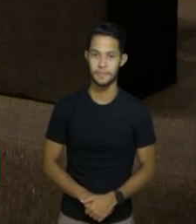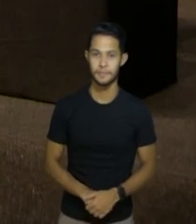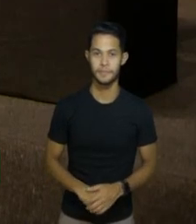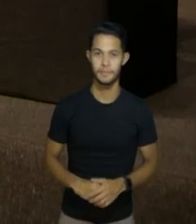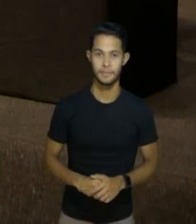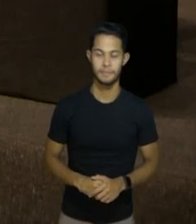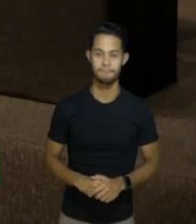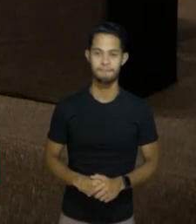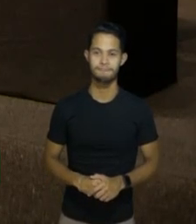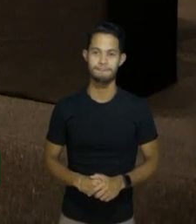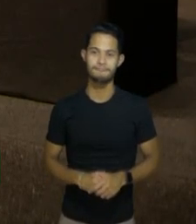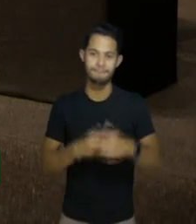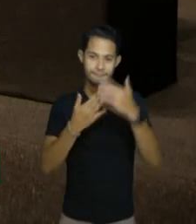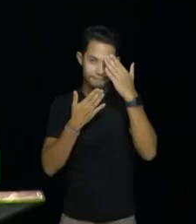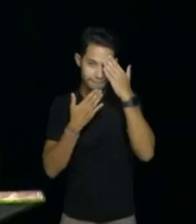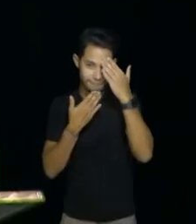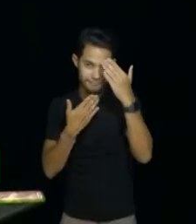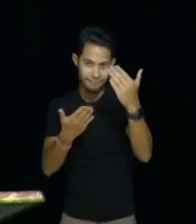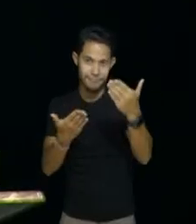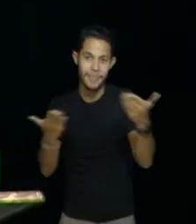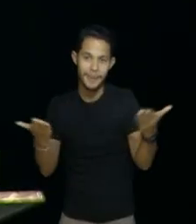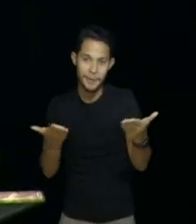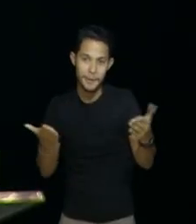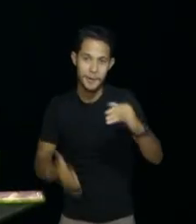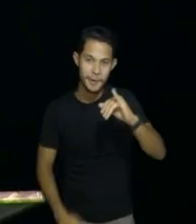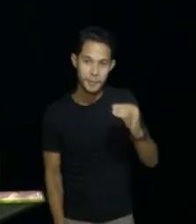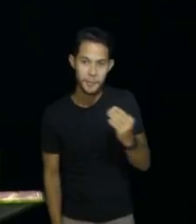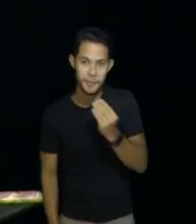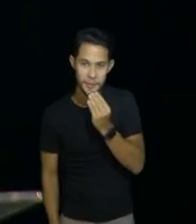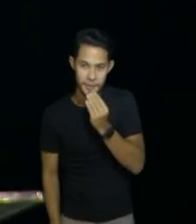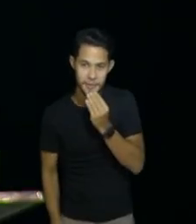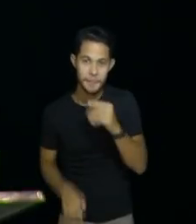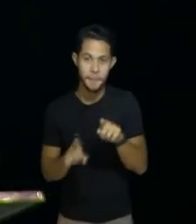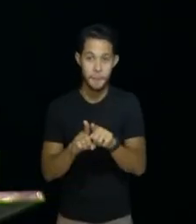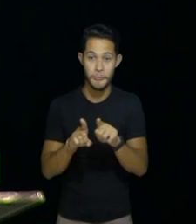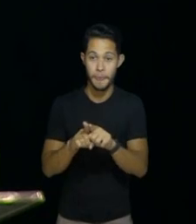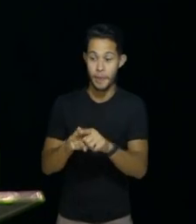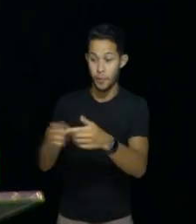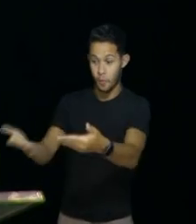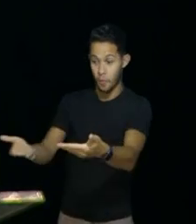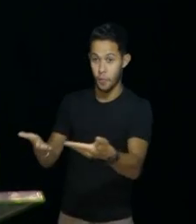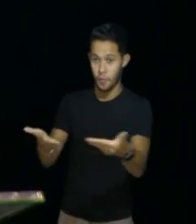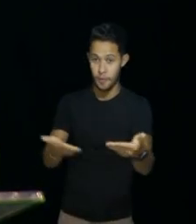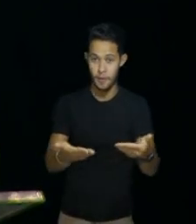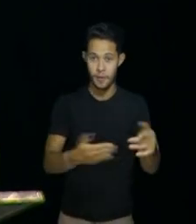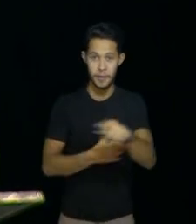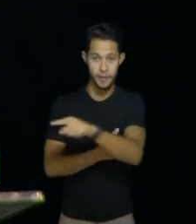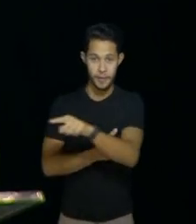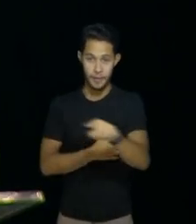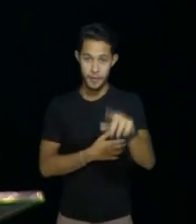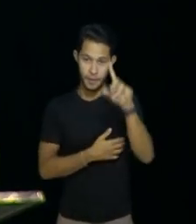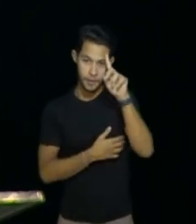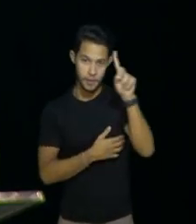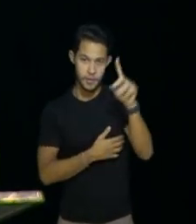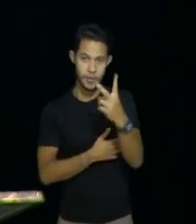Quero agradecer pela oportunidade e convidar a todos para no dia 20 de